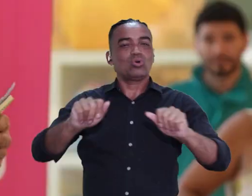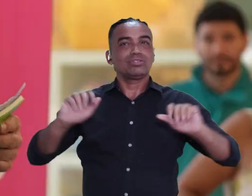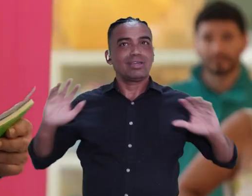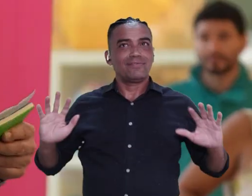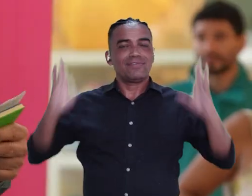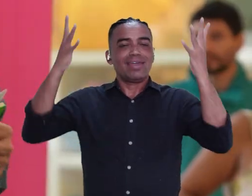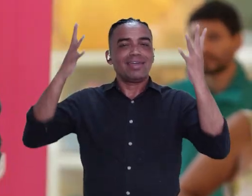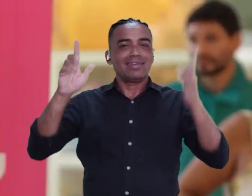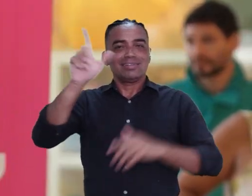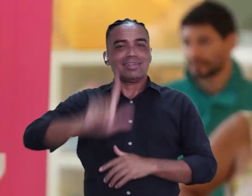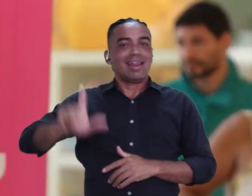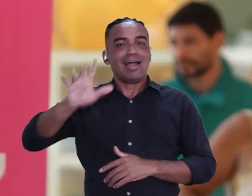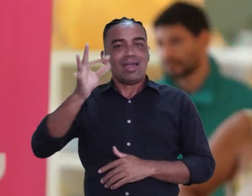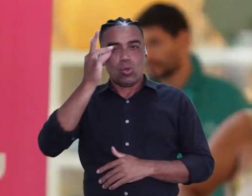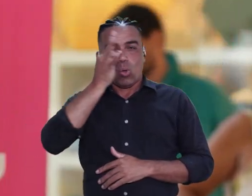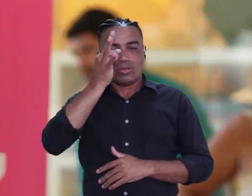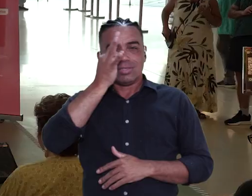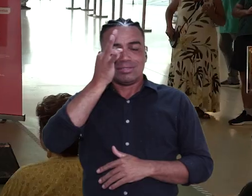literários, Conceição Evaristo.